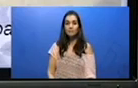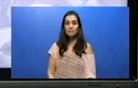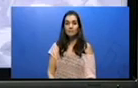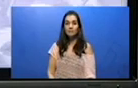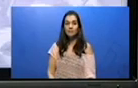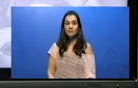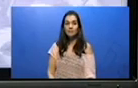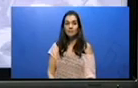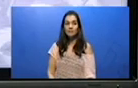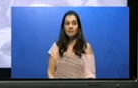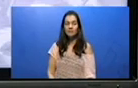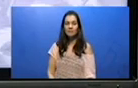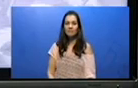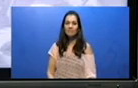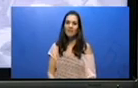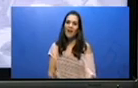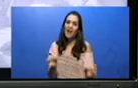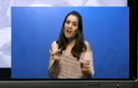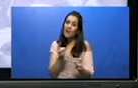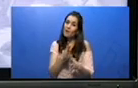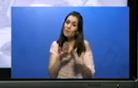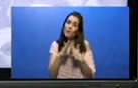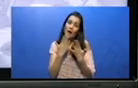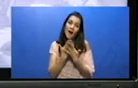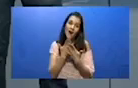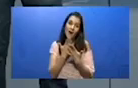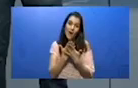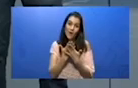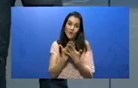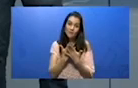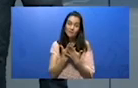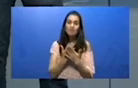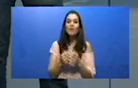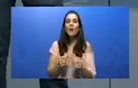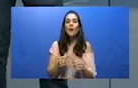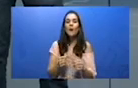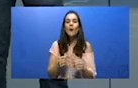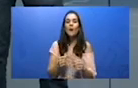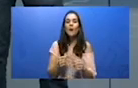Bom, pessoal, esse era o conteúdo que eu queria ter transmitido. Bons estudos a todos.